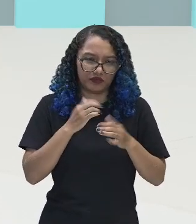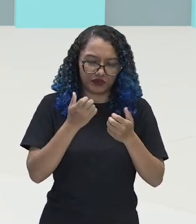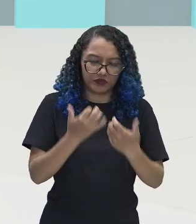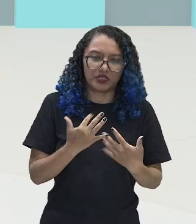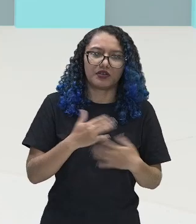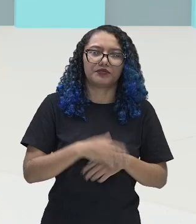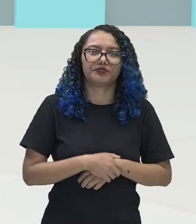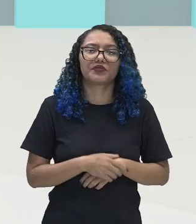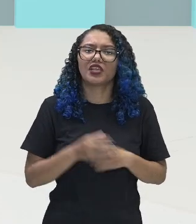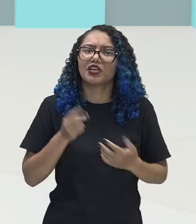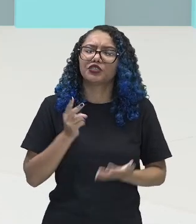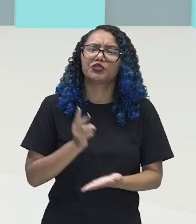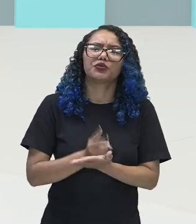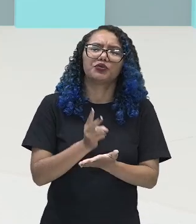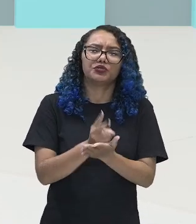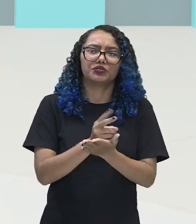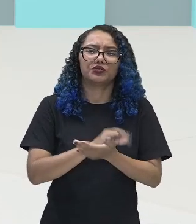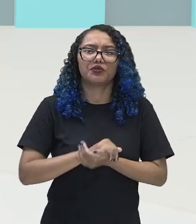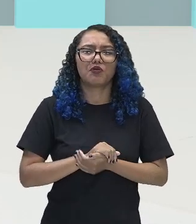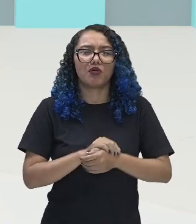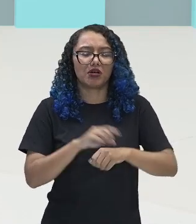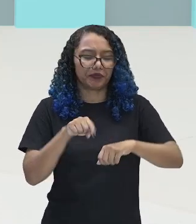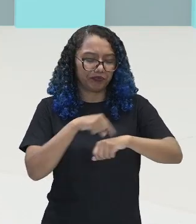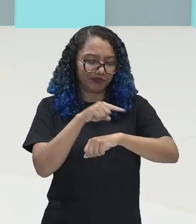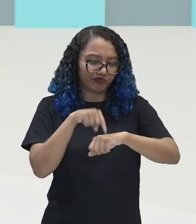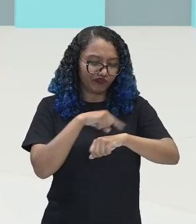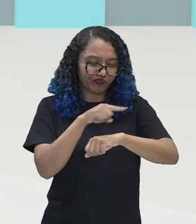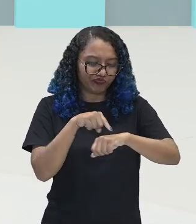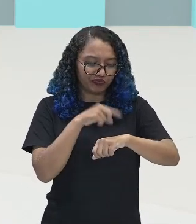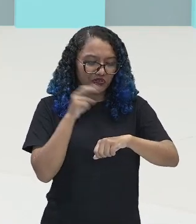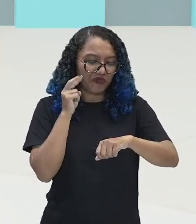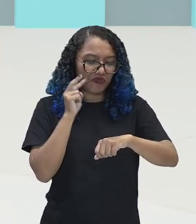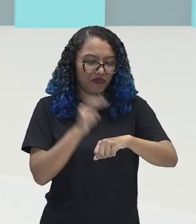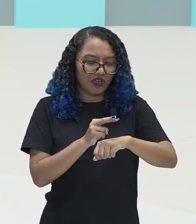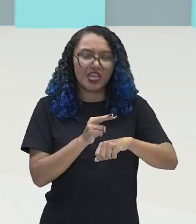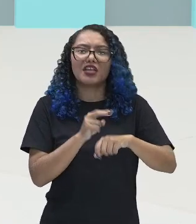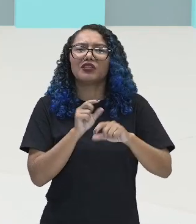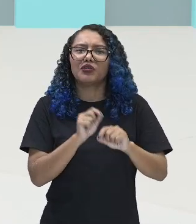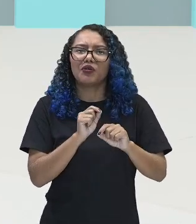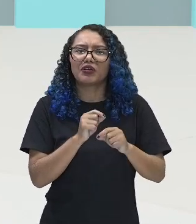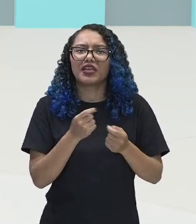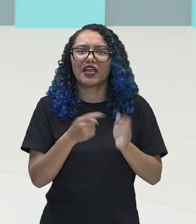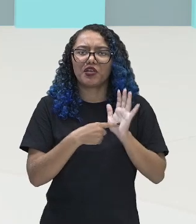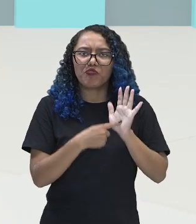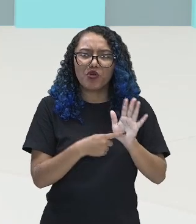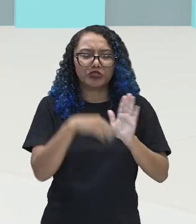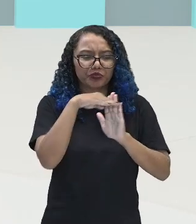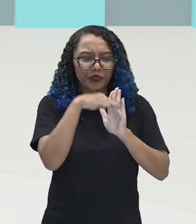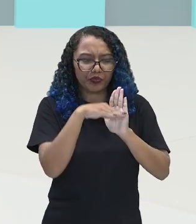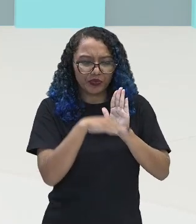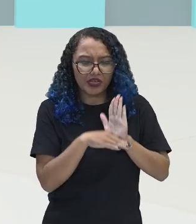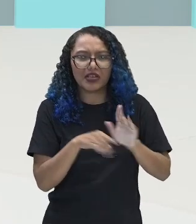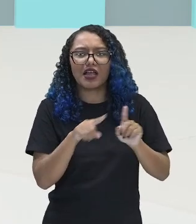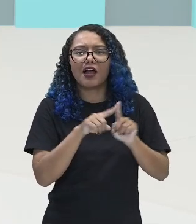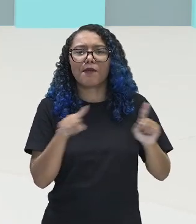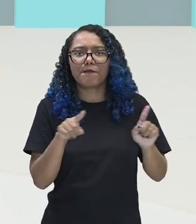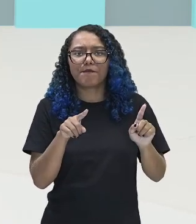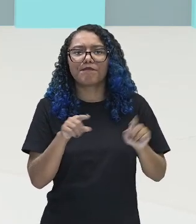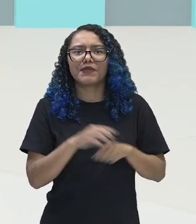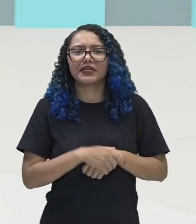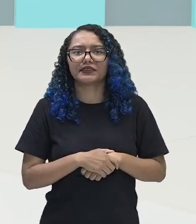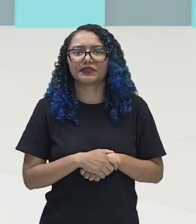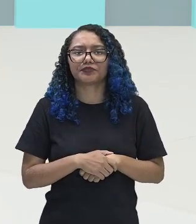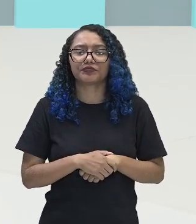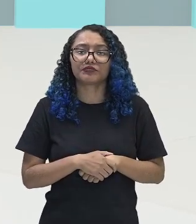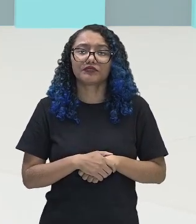nossas vidas, olhando os relógios que marcam as horas de nossas vidas. E esquecemos de marcar nossas vidas